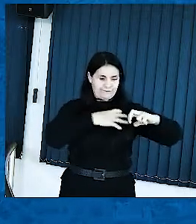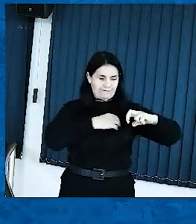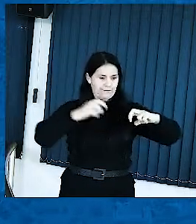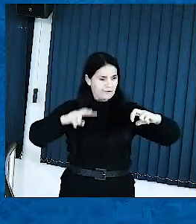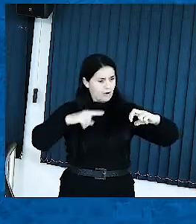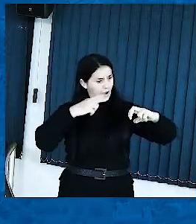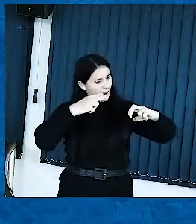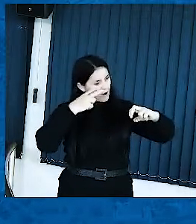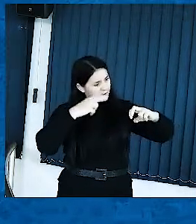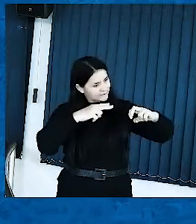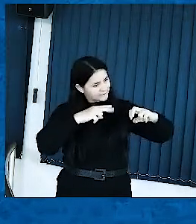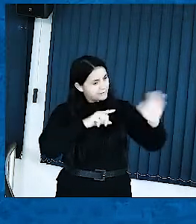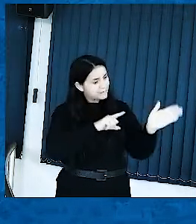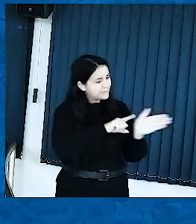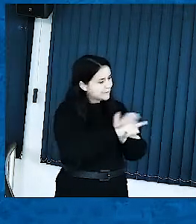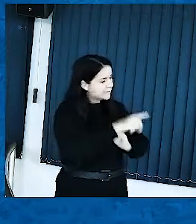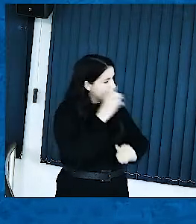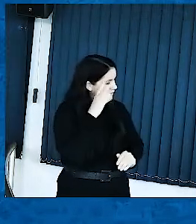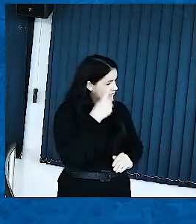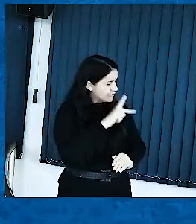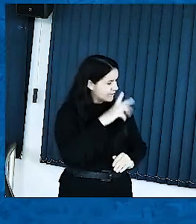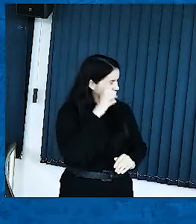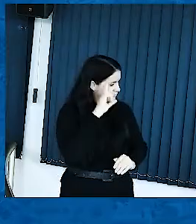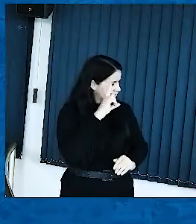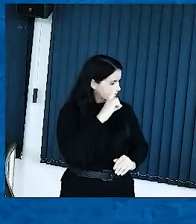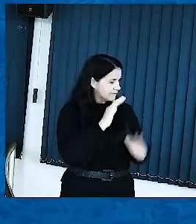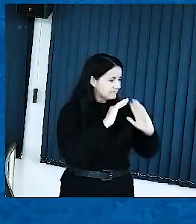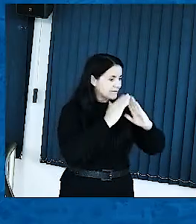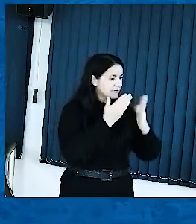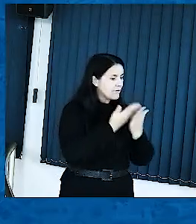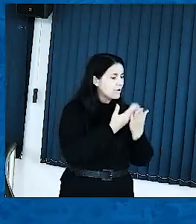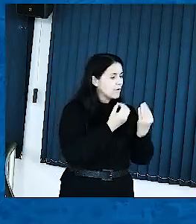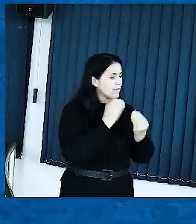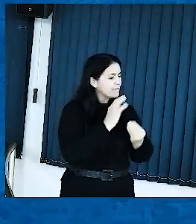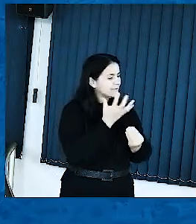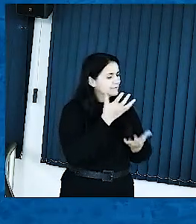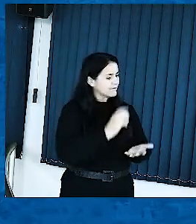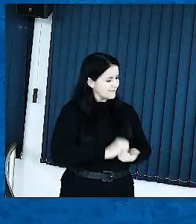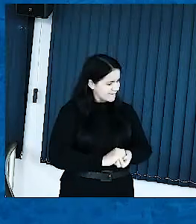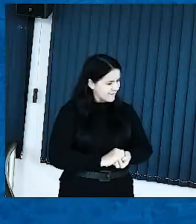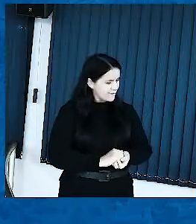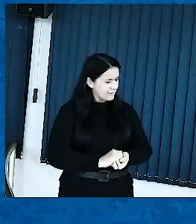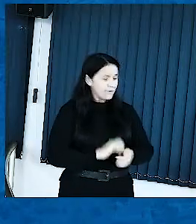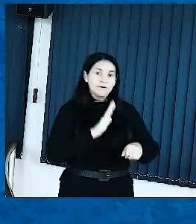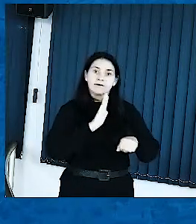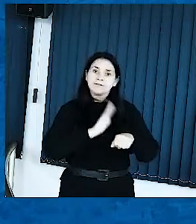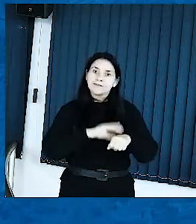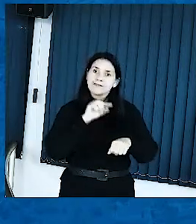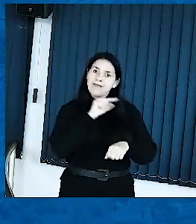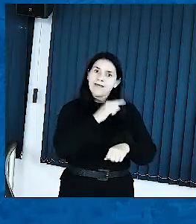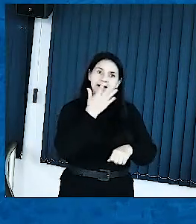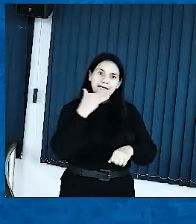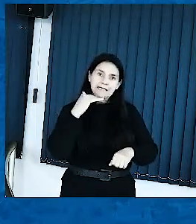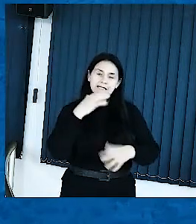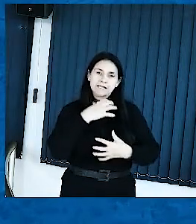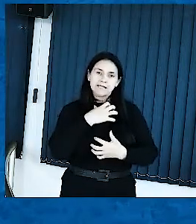ele, dá atenção, pergunta como foi o dia na escola. Faça essa criança se sentir